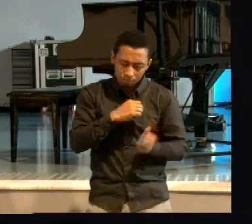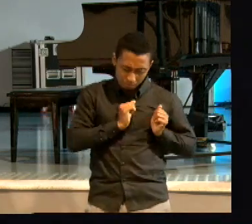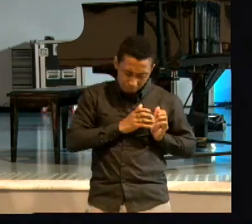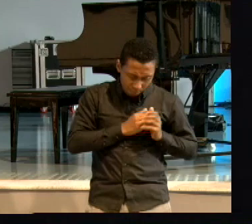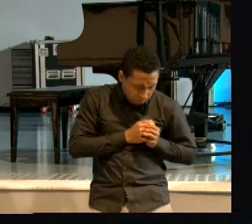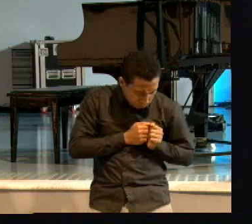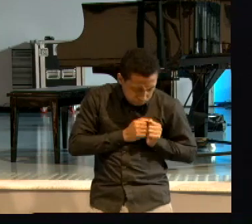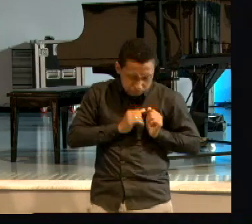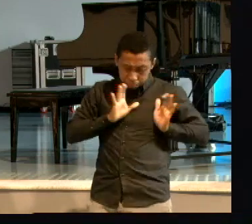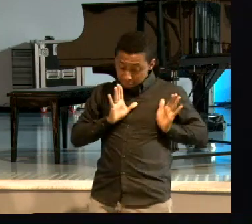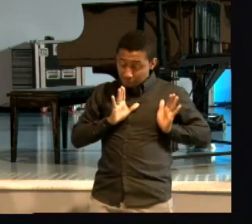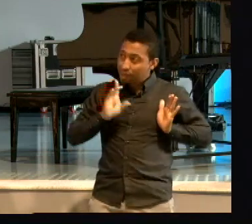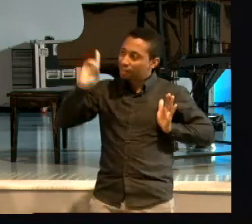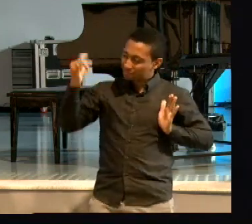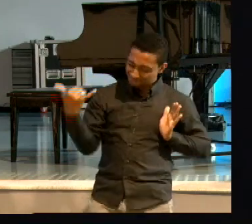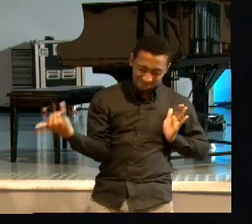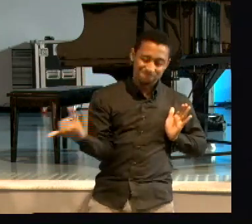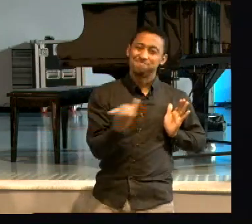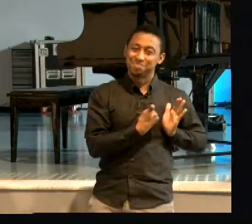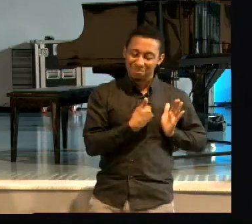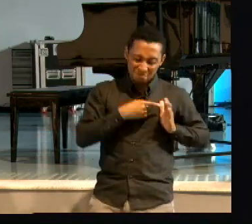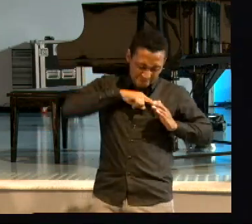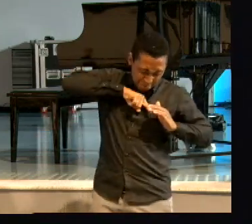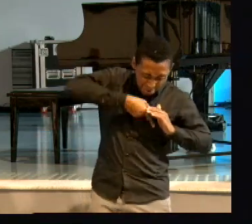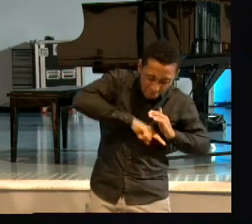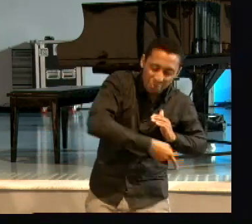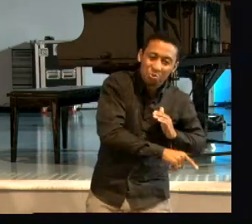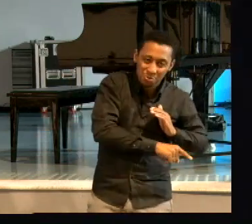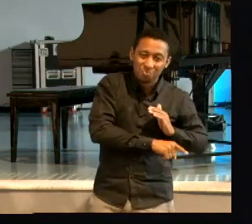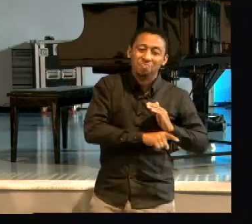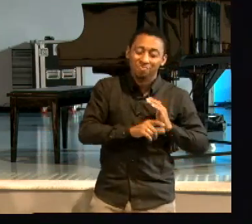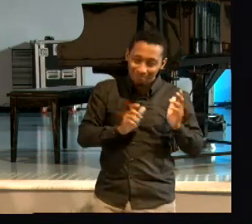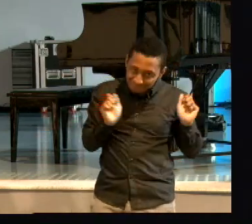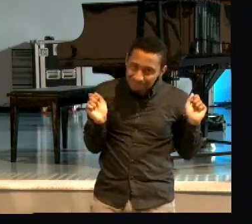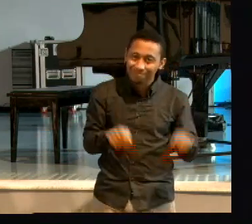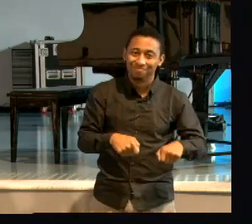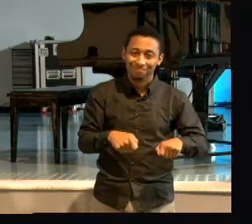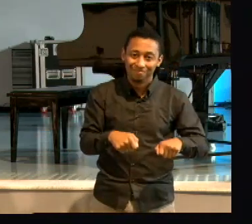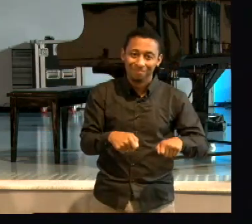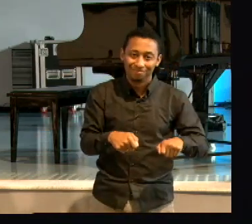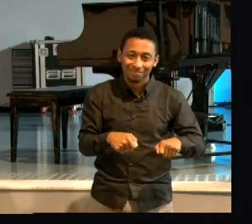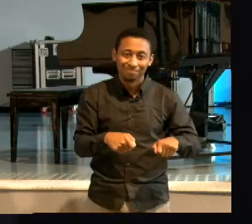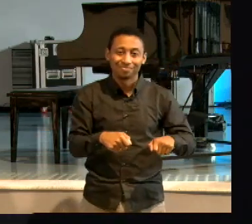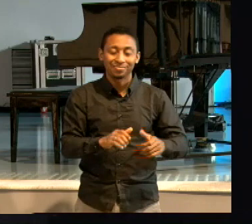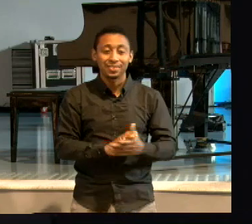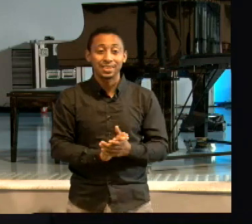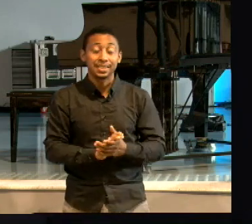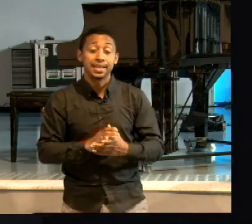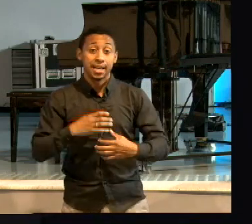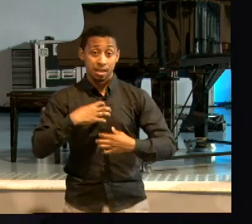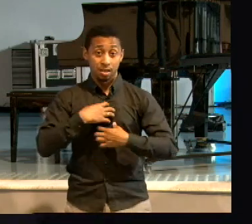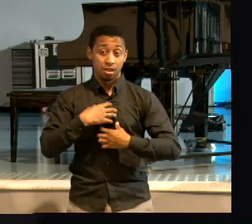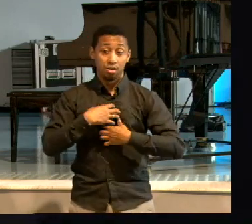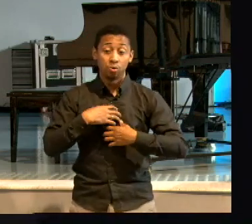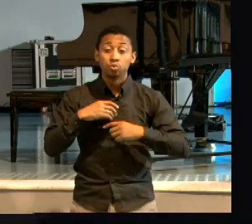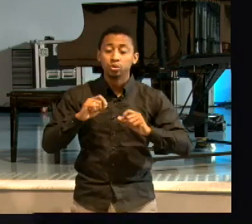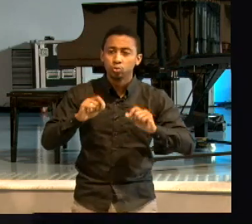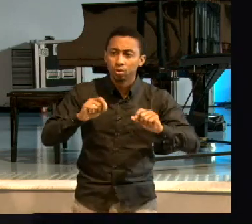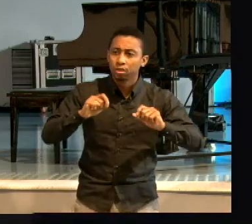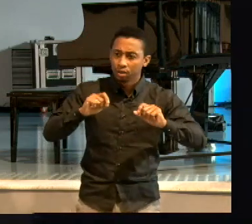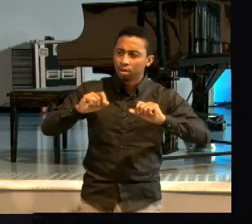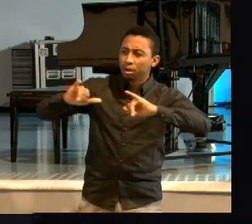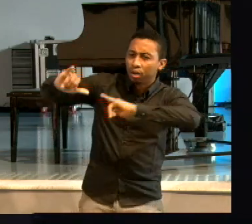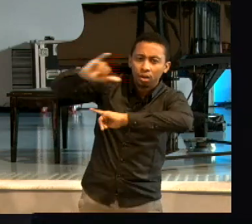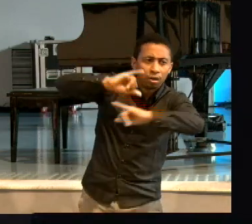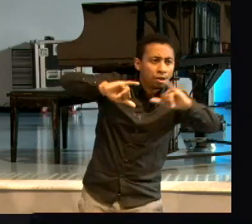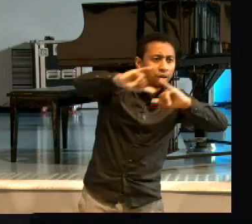pode tocar a nossa vida em níveis profundos. Eu sinto que há uma unção de cura sobre esse lugar